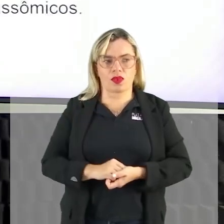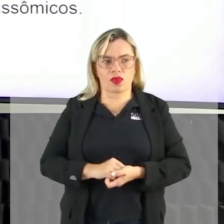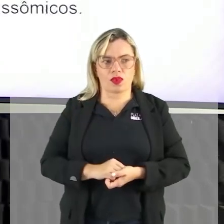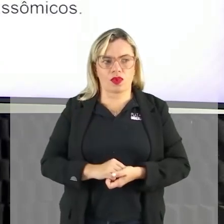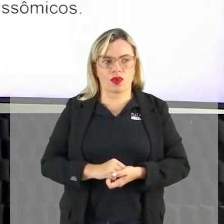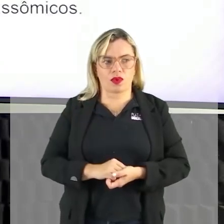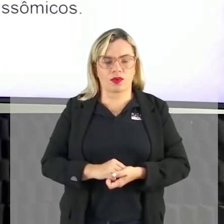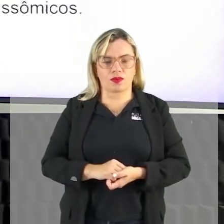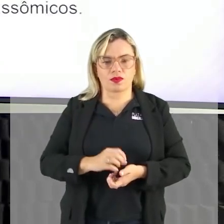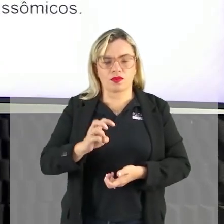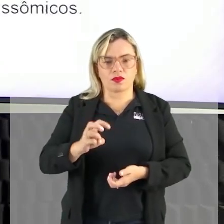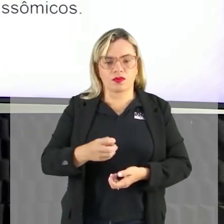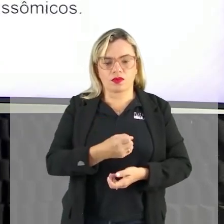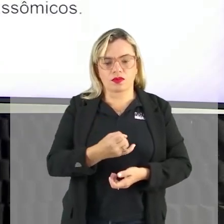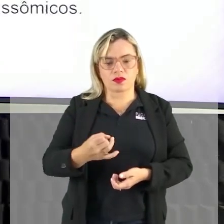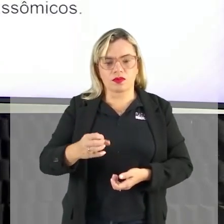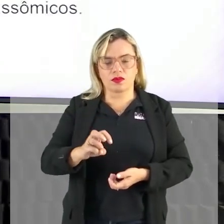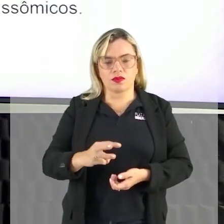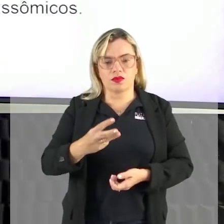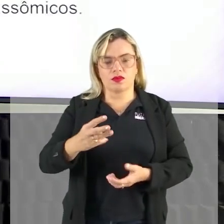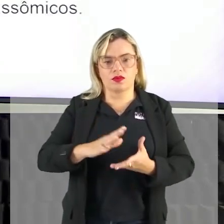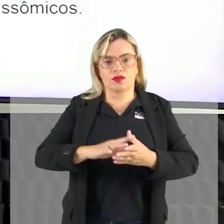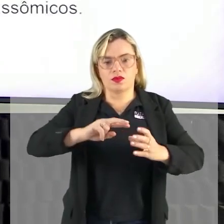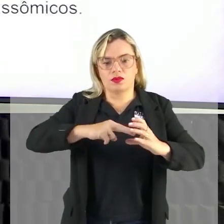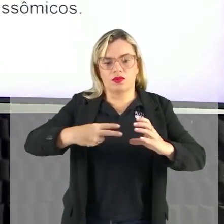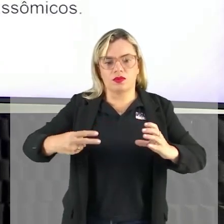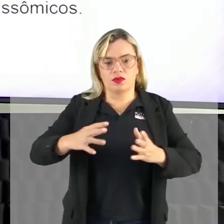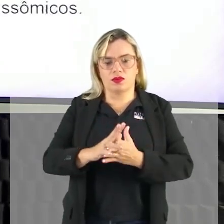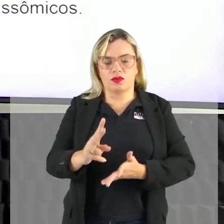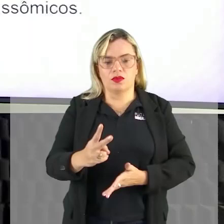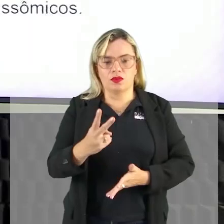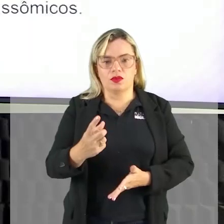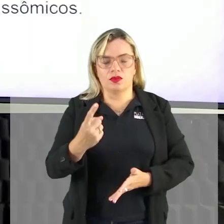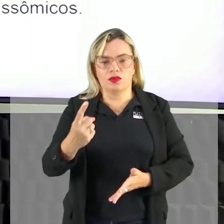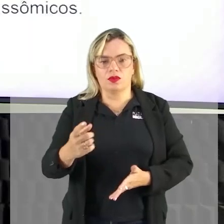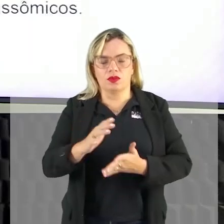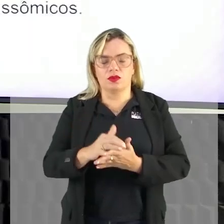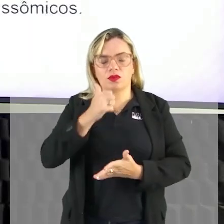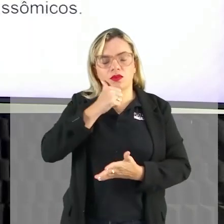3 cromossomos 21, tanto o pai quanto a mãe.